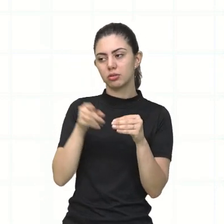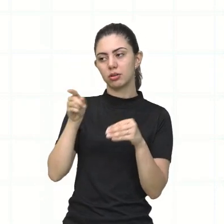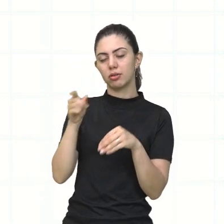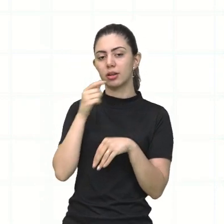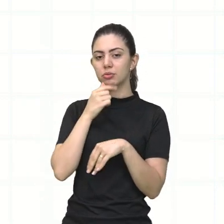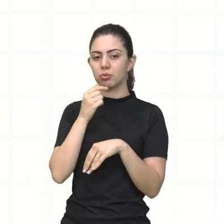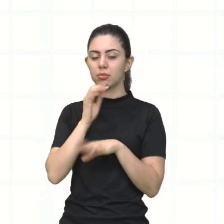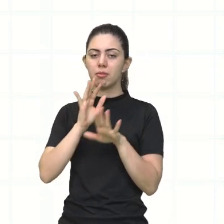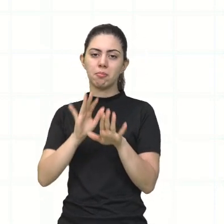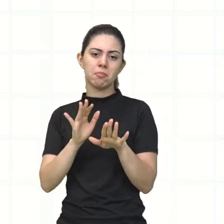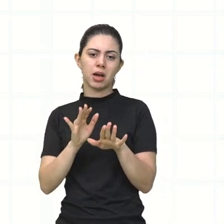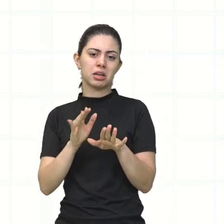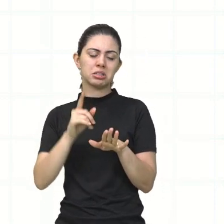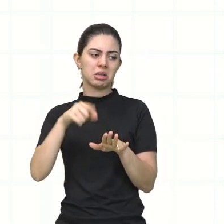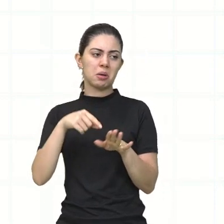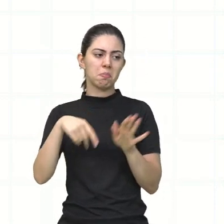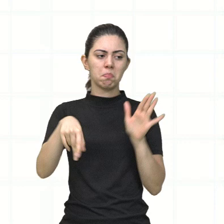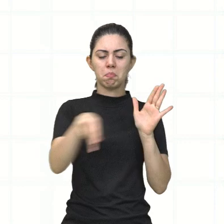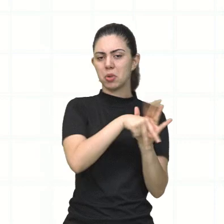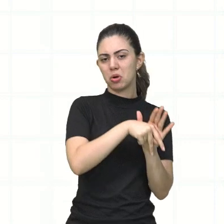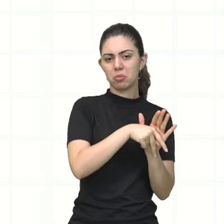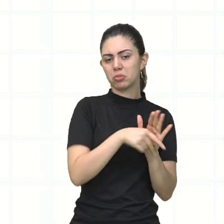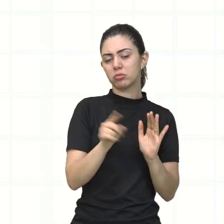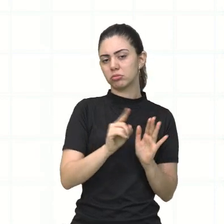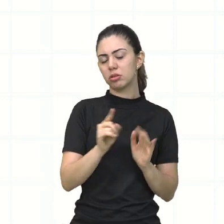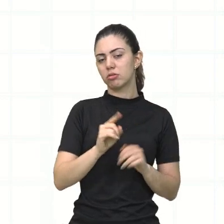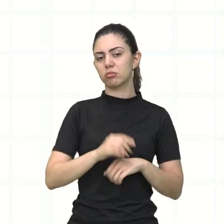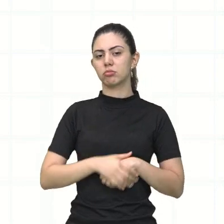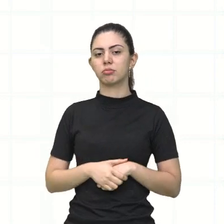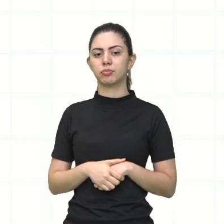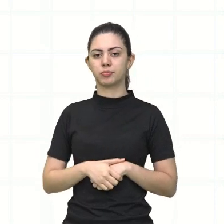mas não restringir sobre quem está se